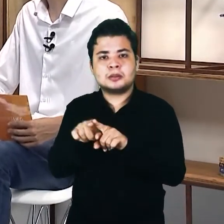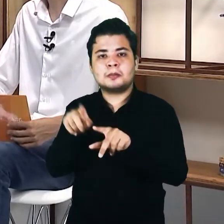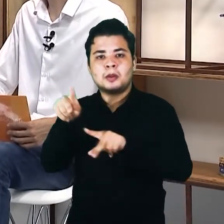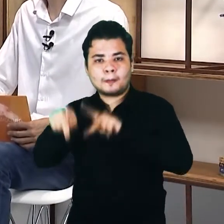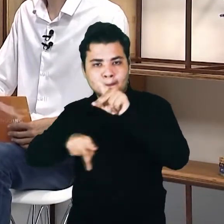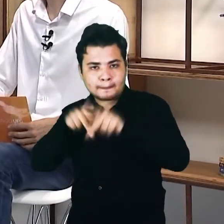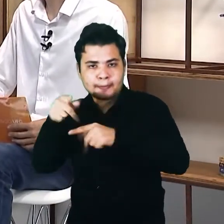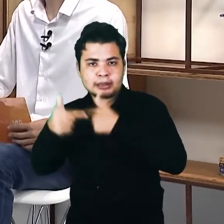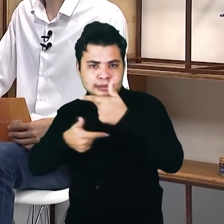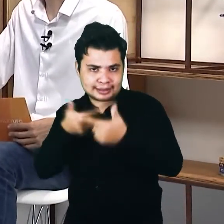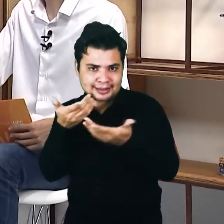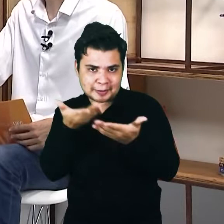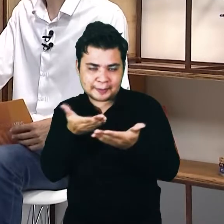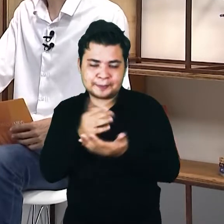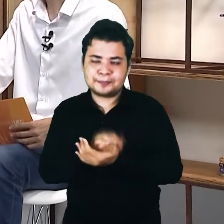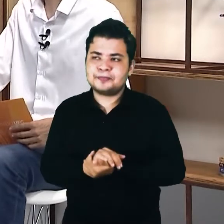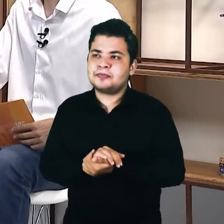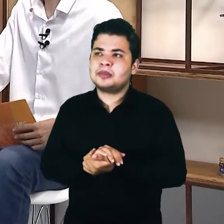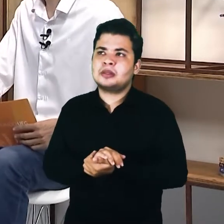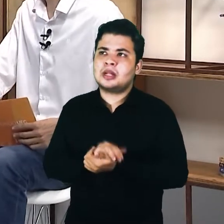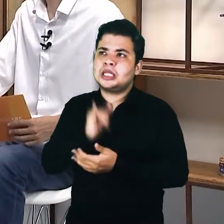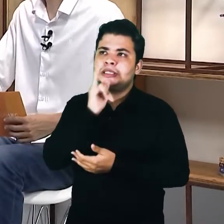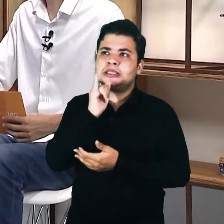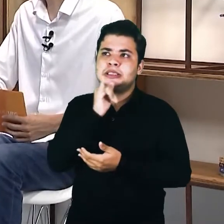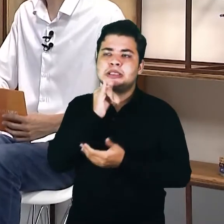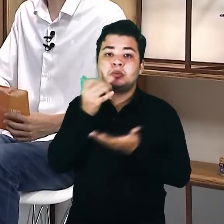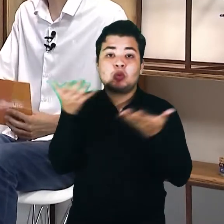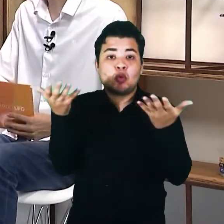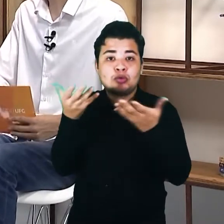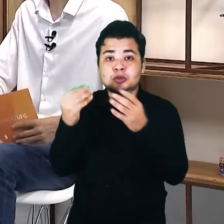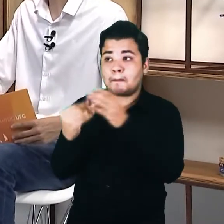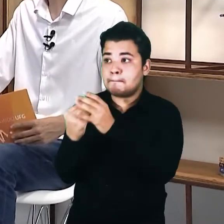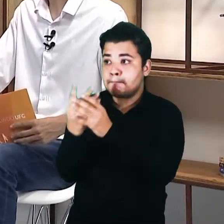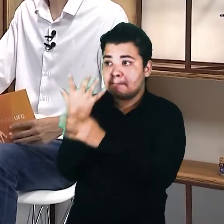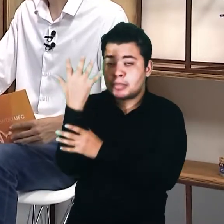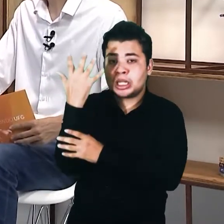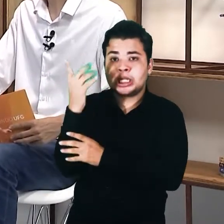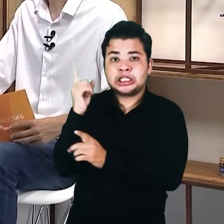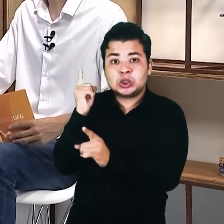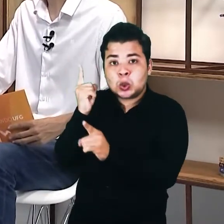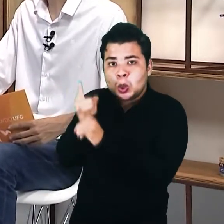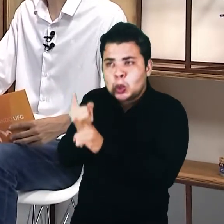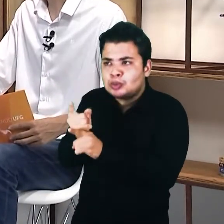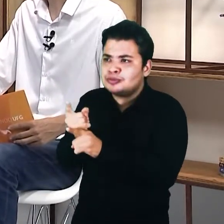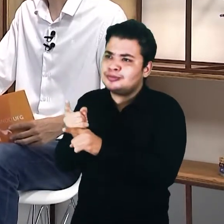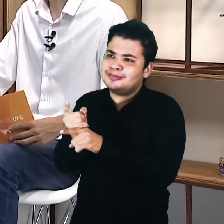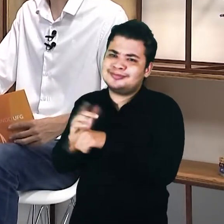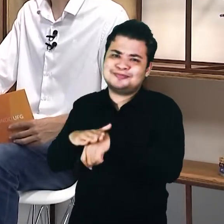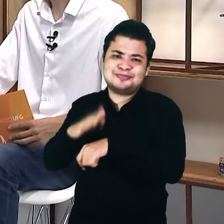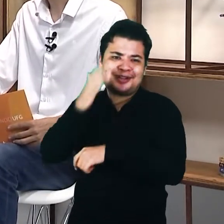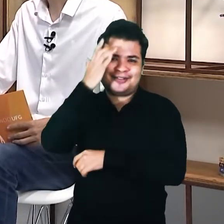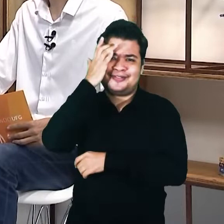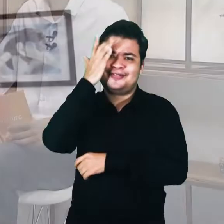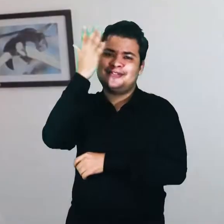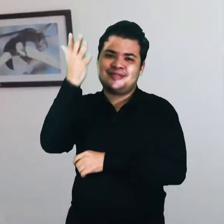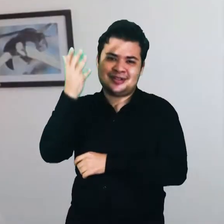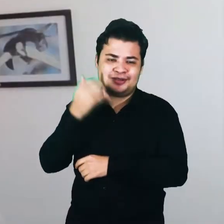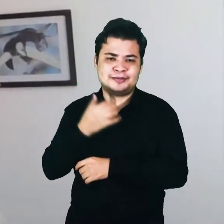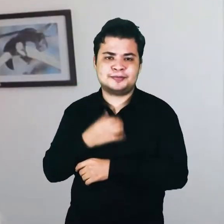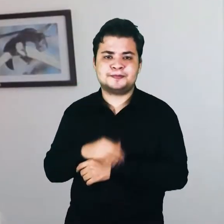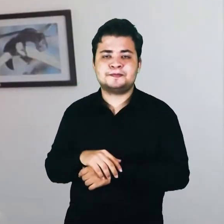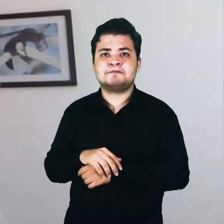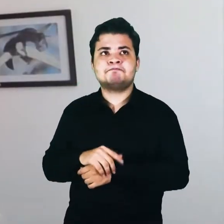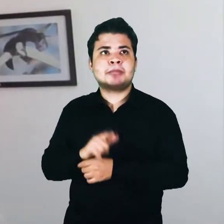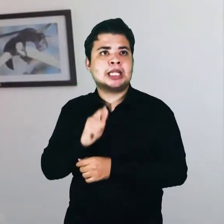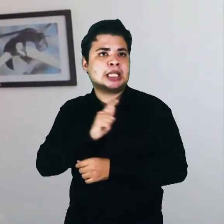online, que, por exemplo, hoje, para a gente identificar uma planta, hoje tá muito mais fácil, né? Você